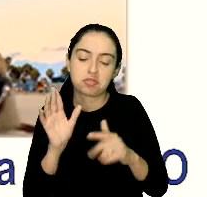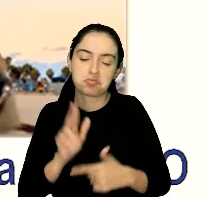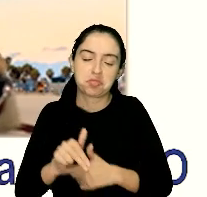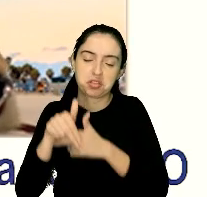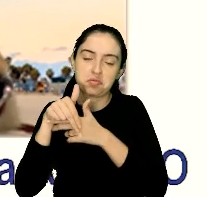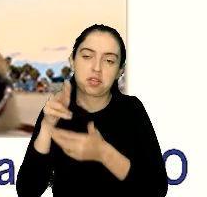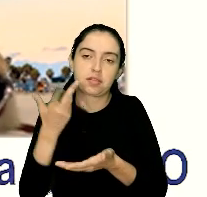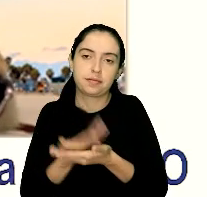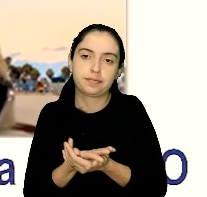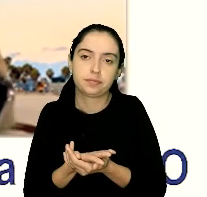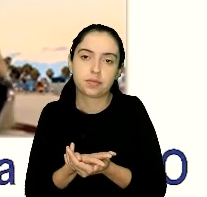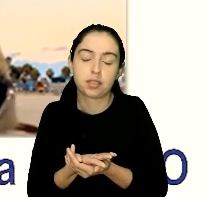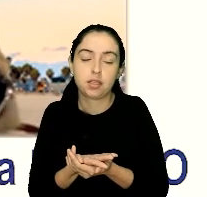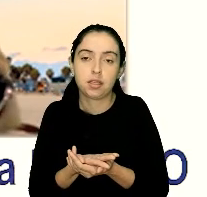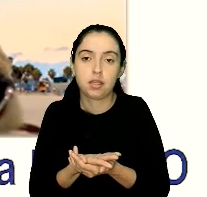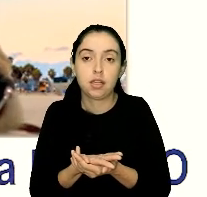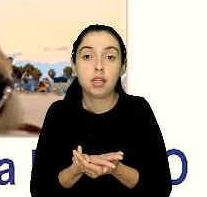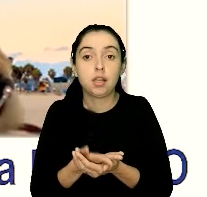né? Ele se